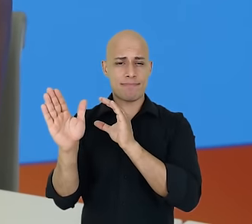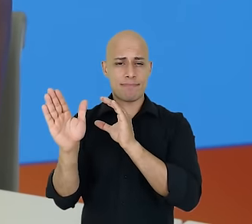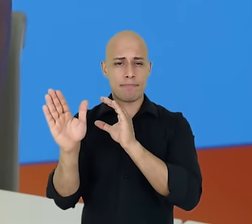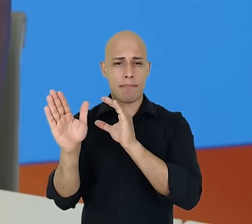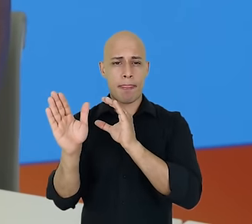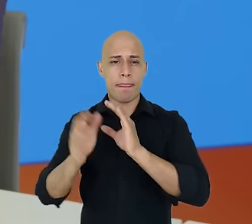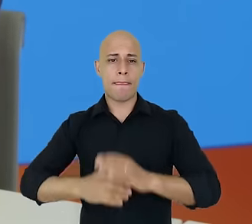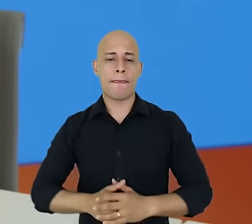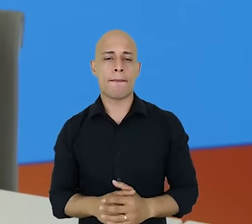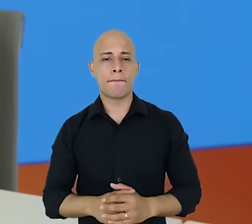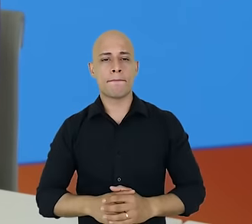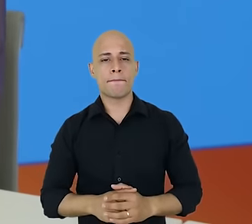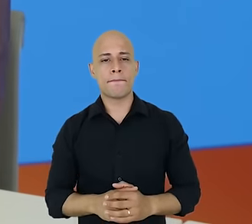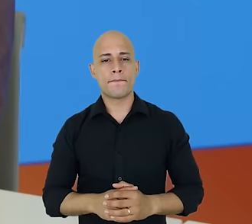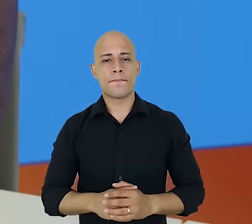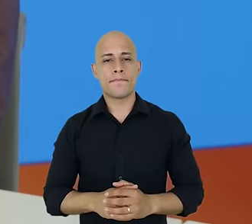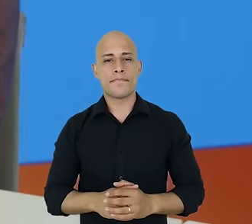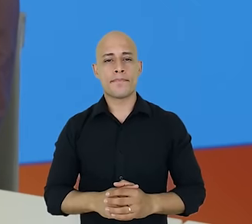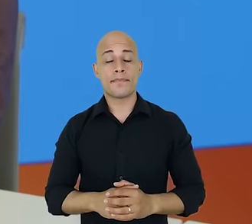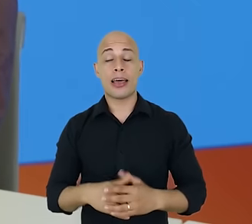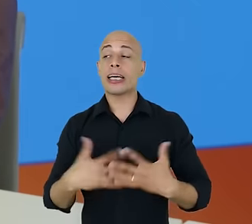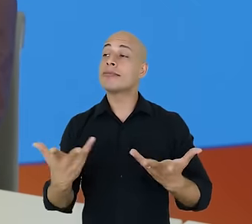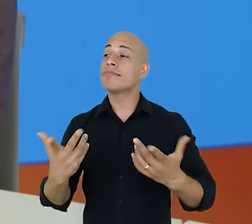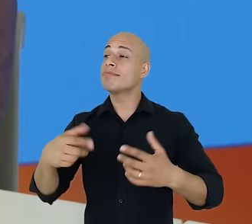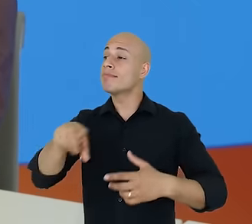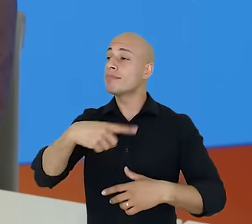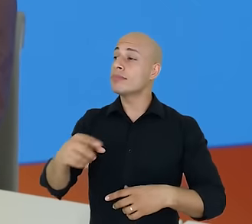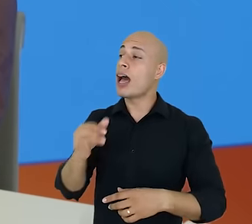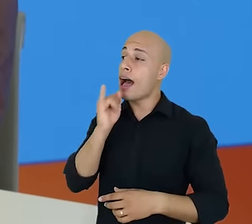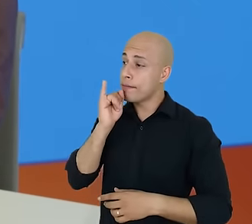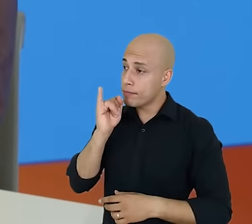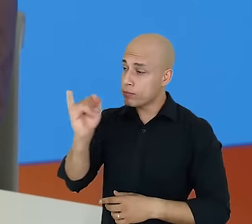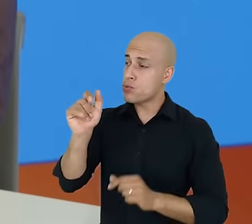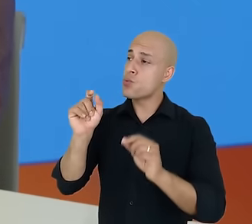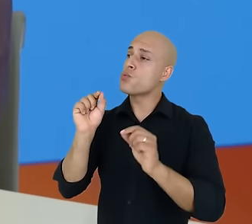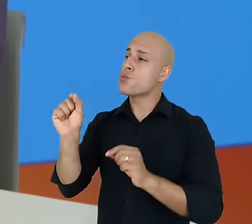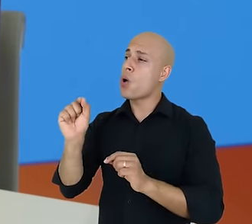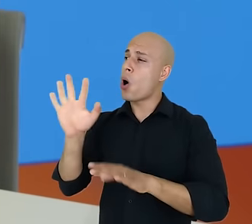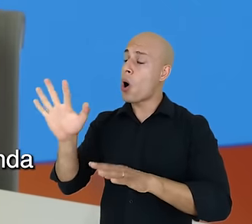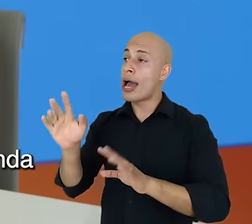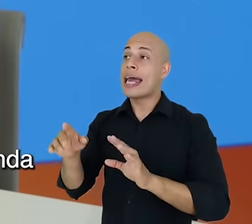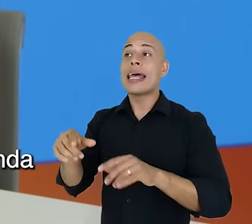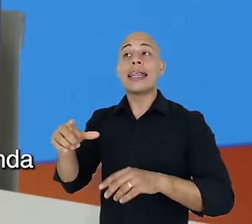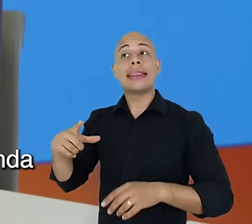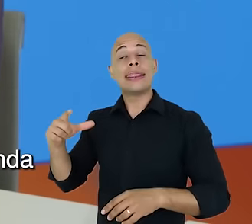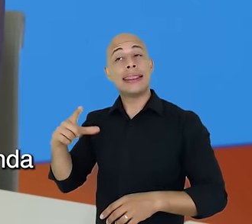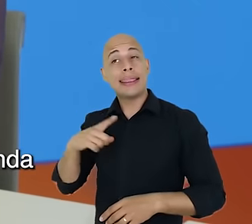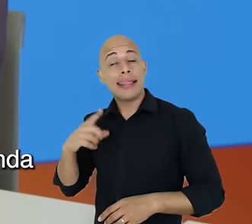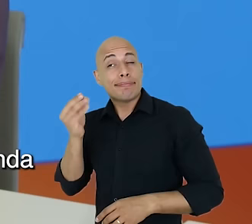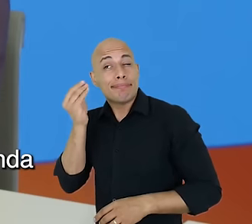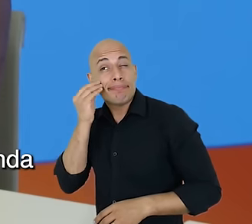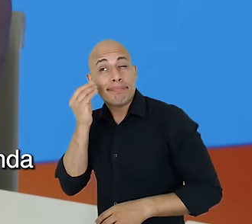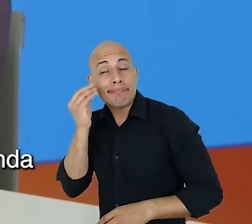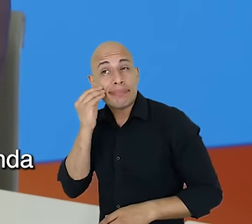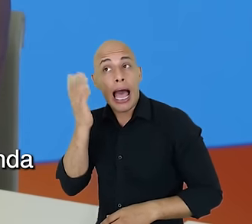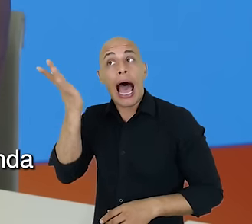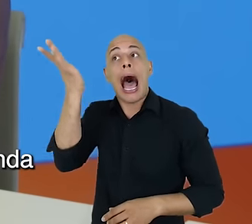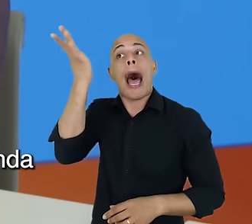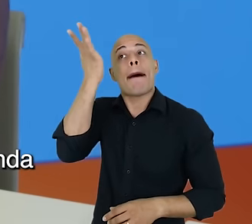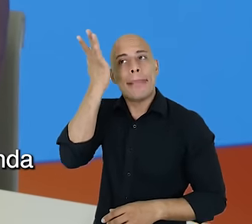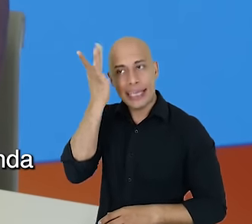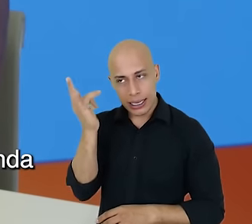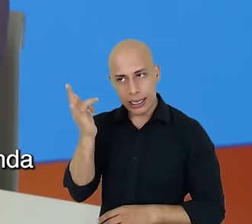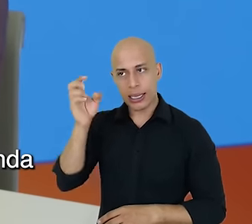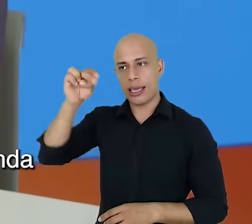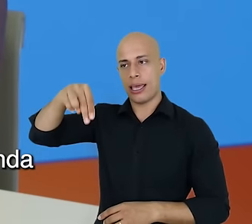de de não credenciado E aí o que que a gente F fala para ele Ó senhor tenta emitir no dia seguinte a secretaria da fazenda